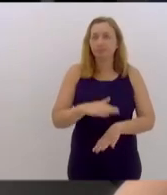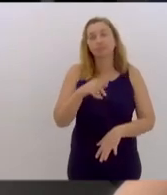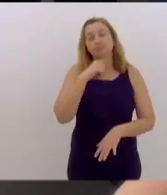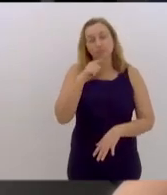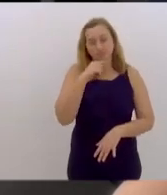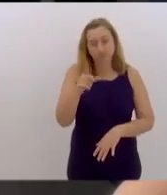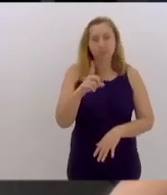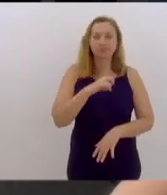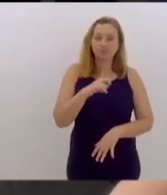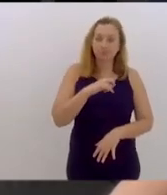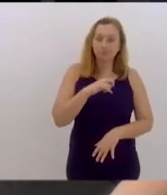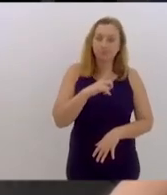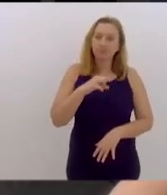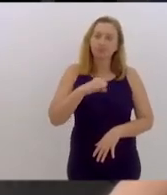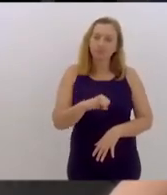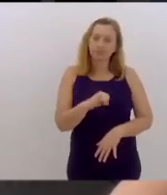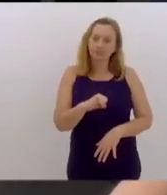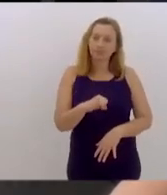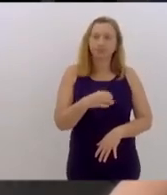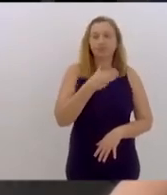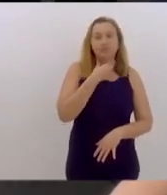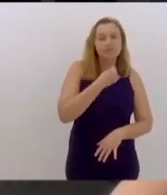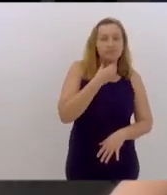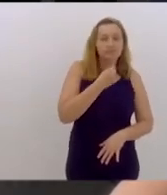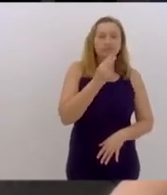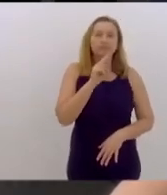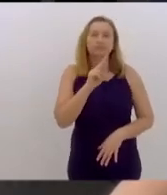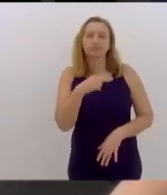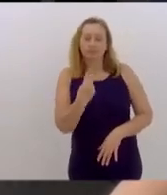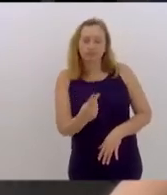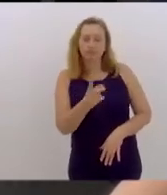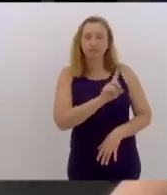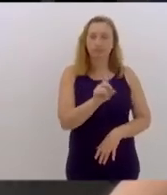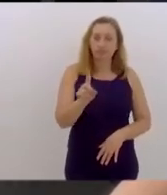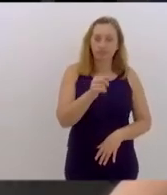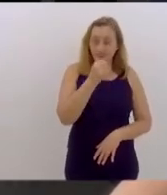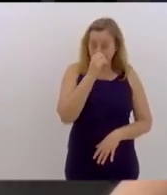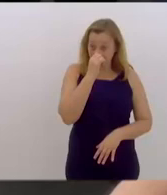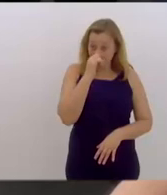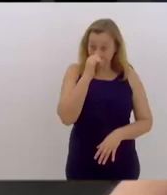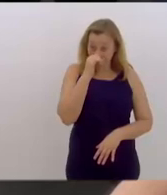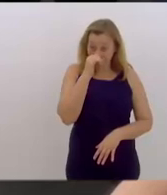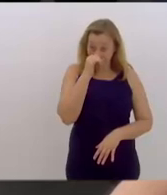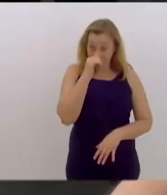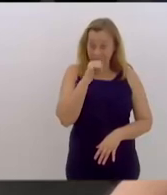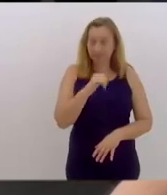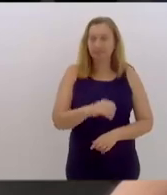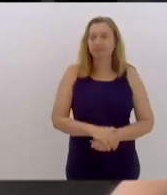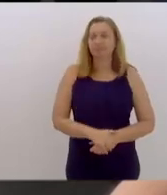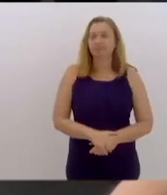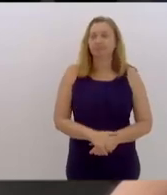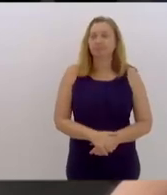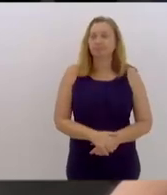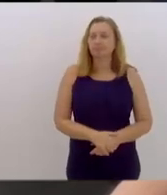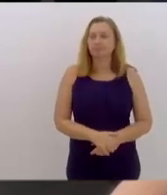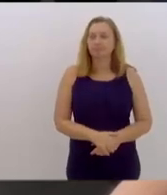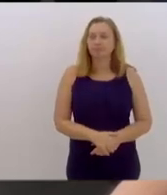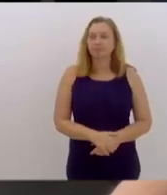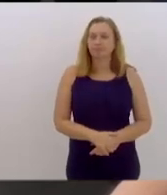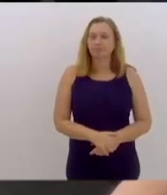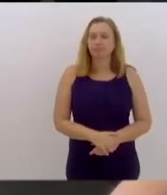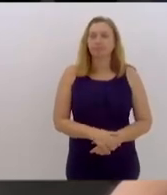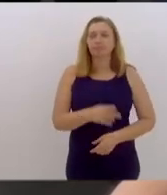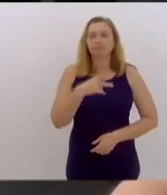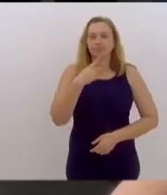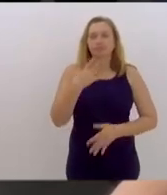dúvidas até se você é factível se é oportuno né só para gente pensar um pouco sobre isso não mais